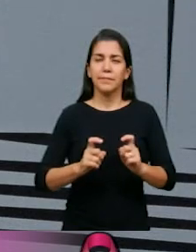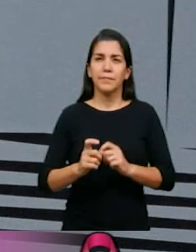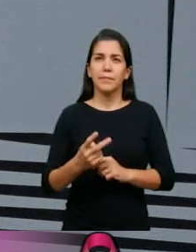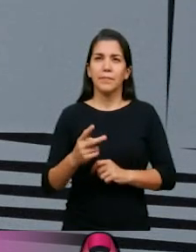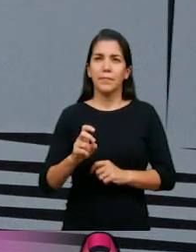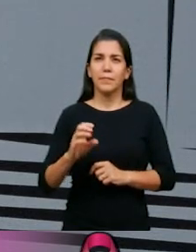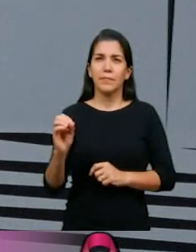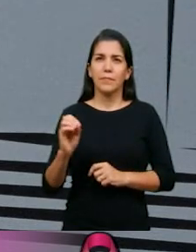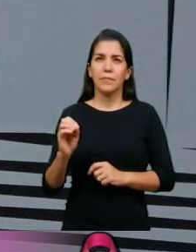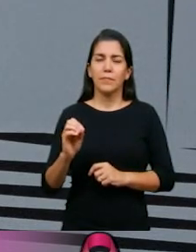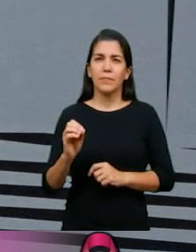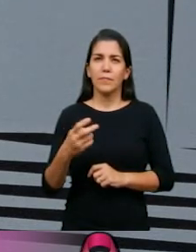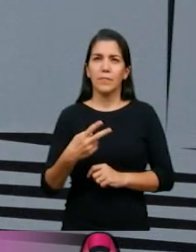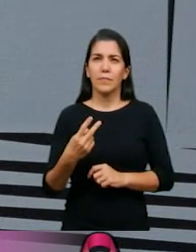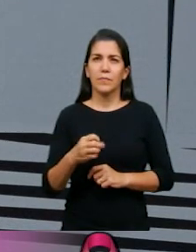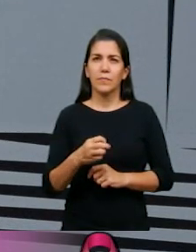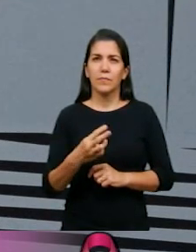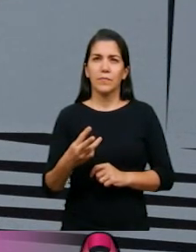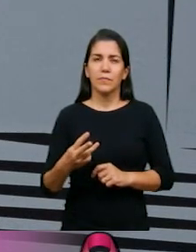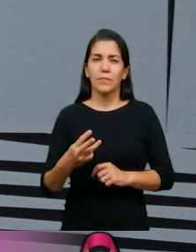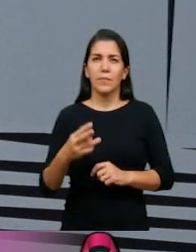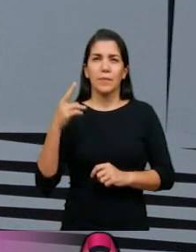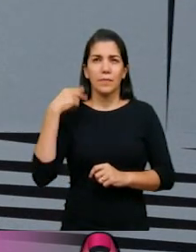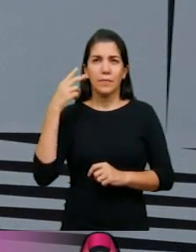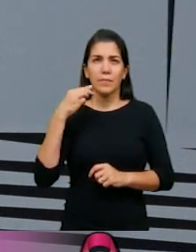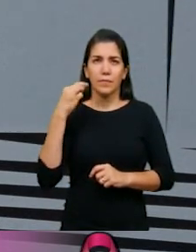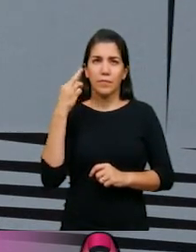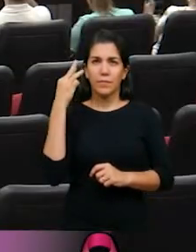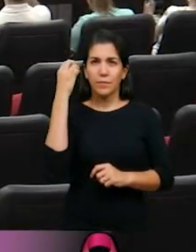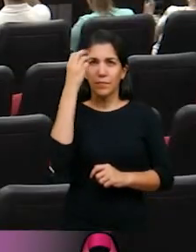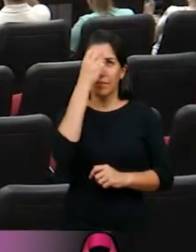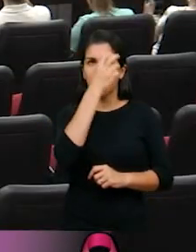de 2023, Wesley da Dialogue, vereador Podemos.